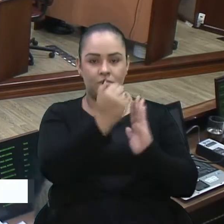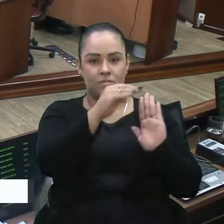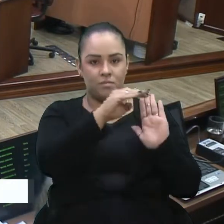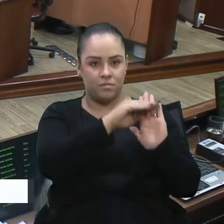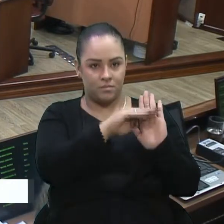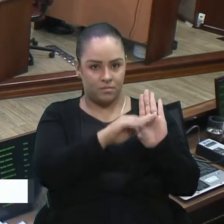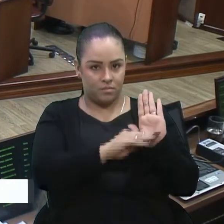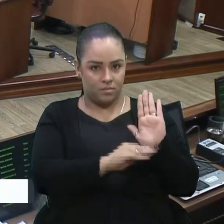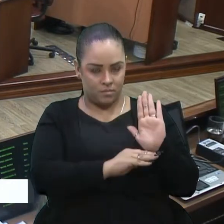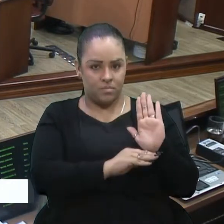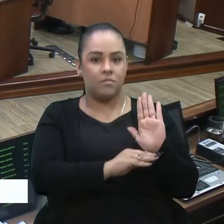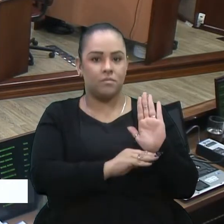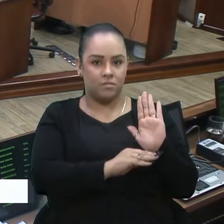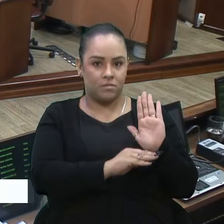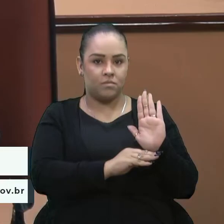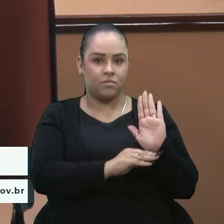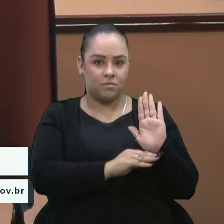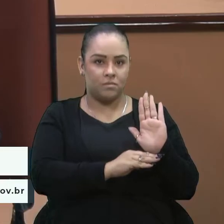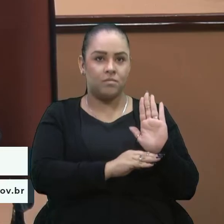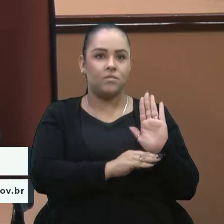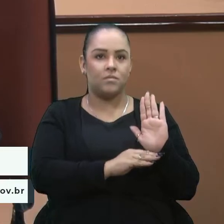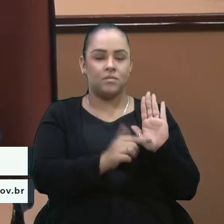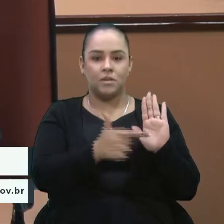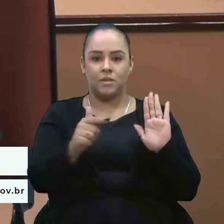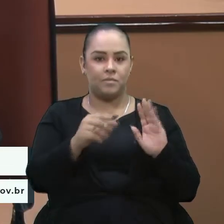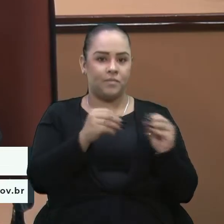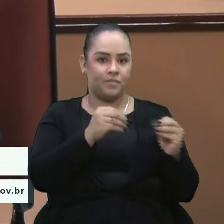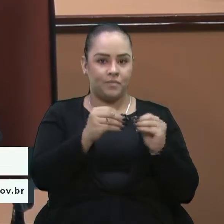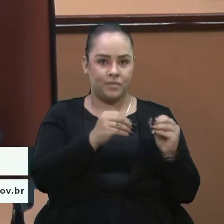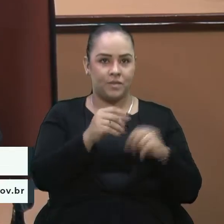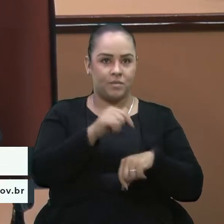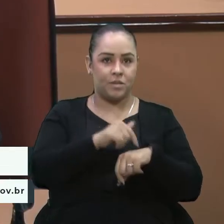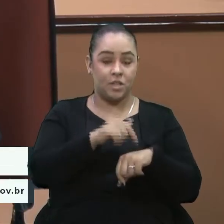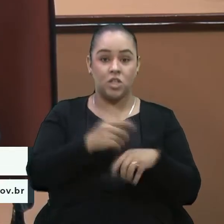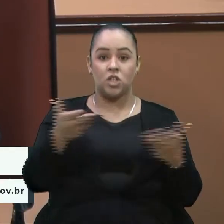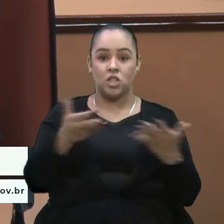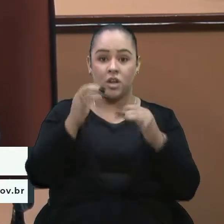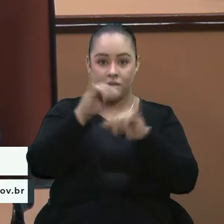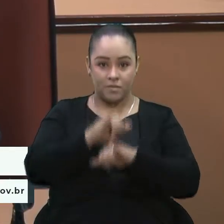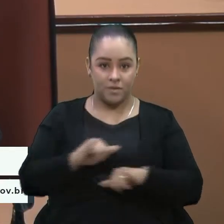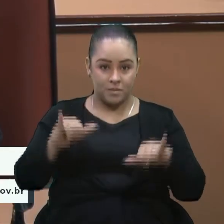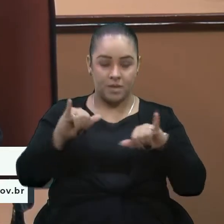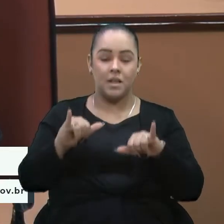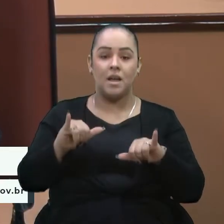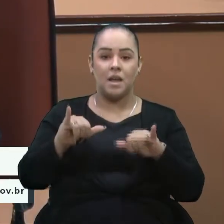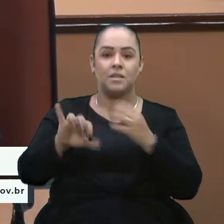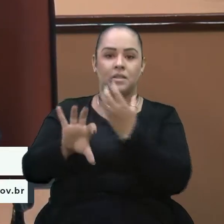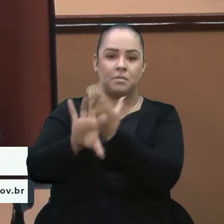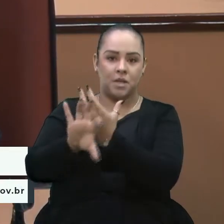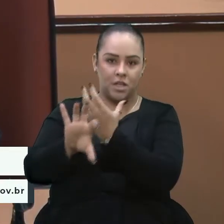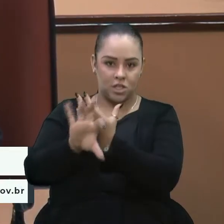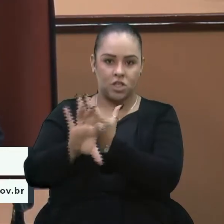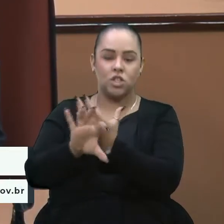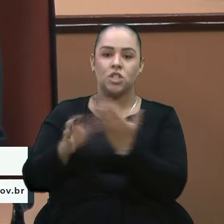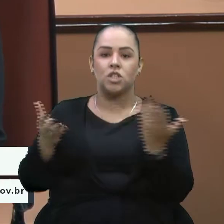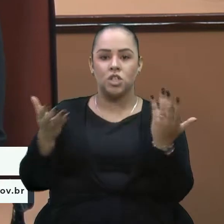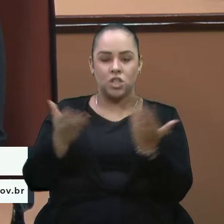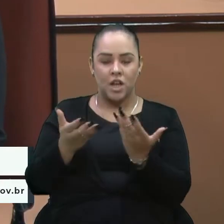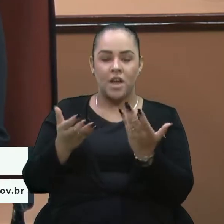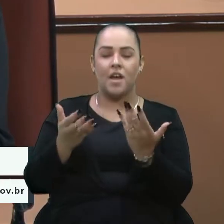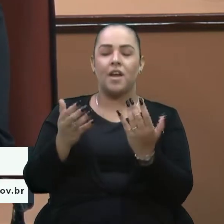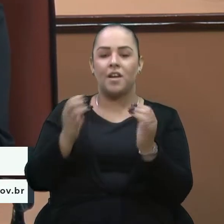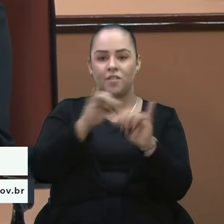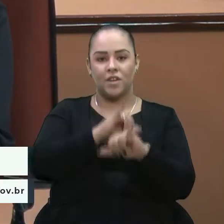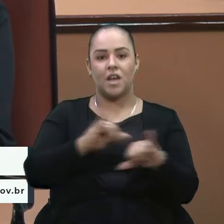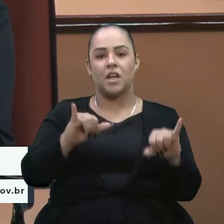os protocolos sem flexibilização nesse momento, eles já foram anunciados até pela SMED, né, já foram encaminhados aí para as escolas e